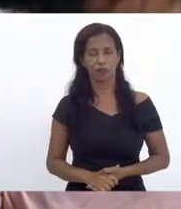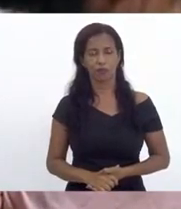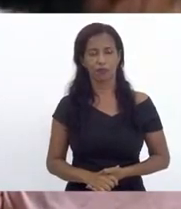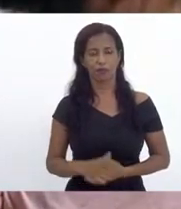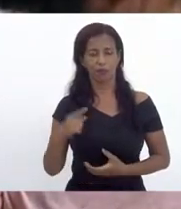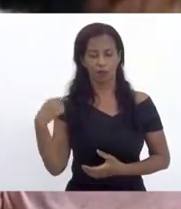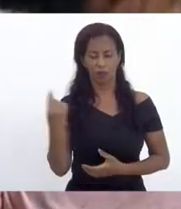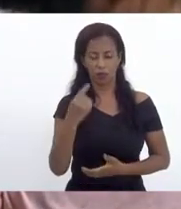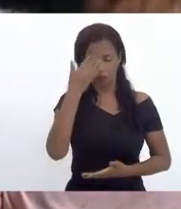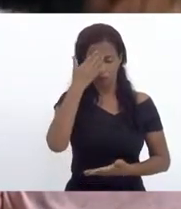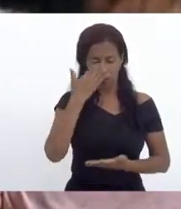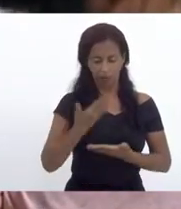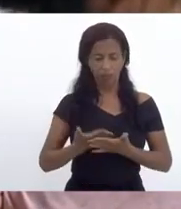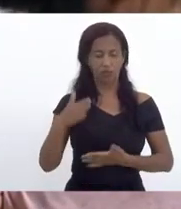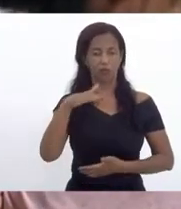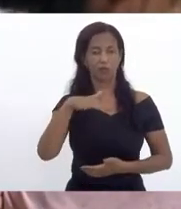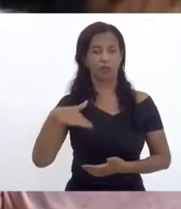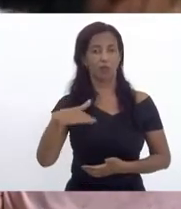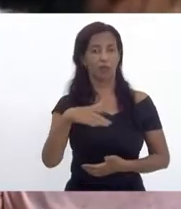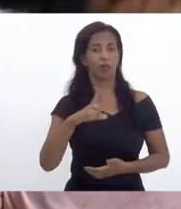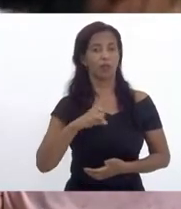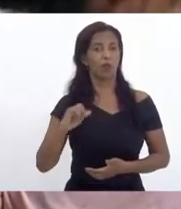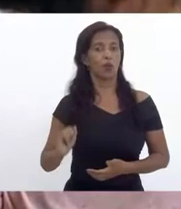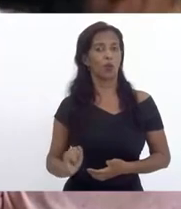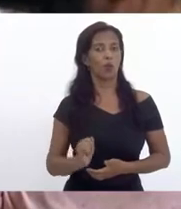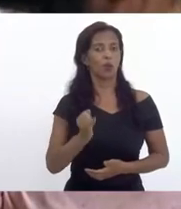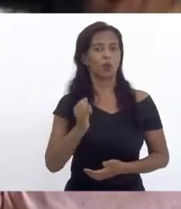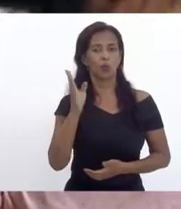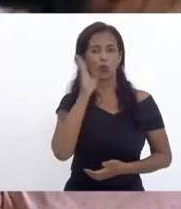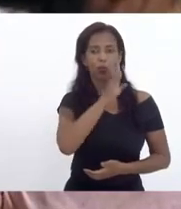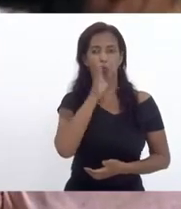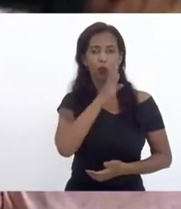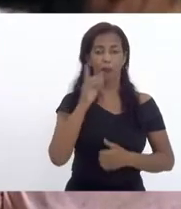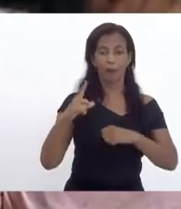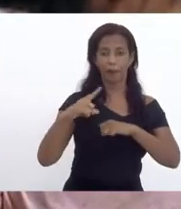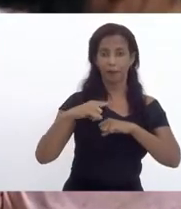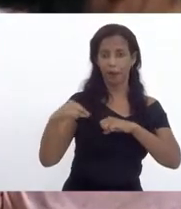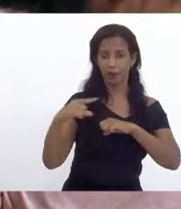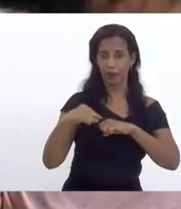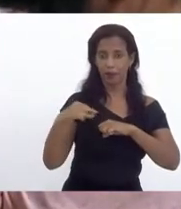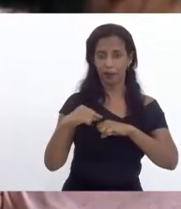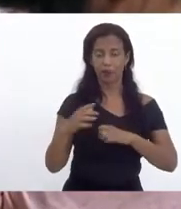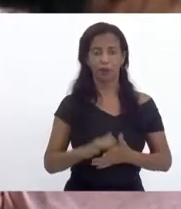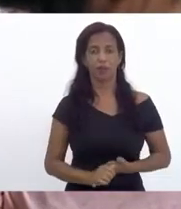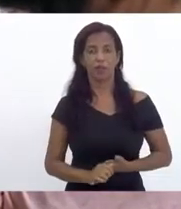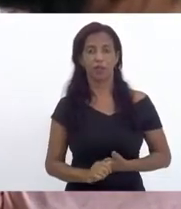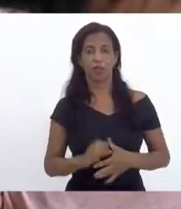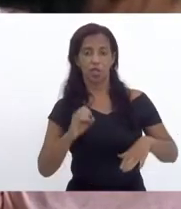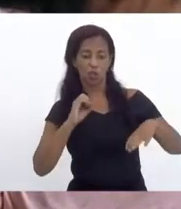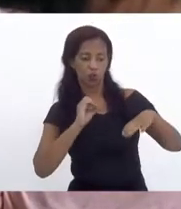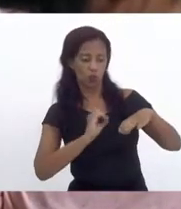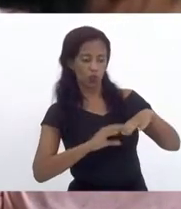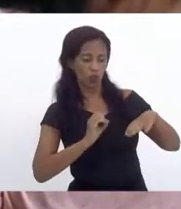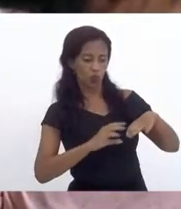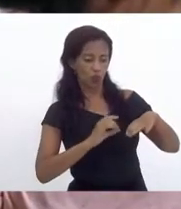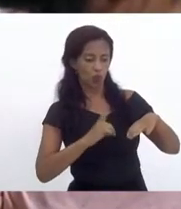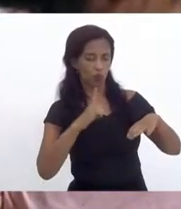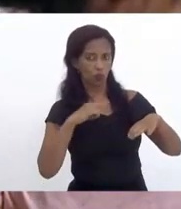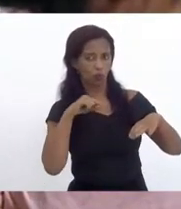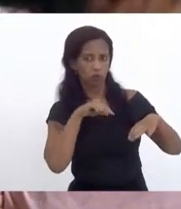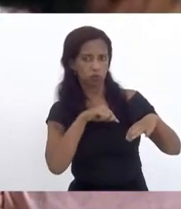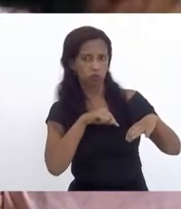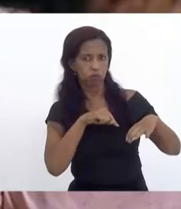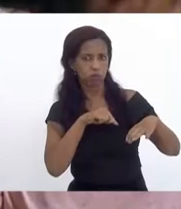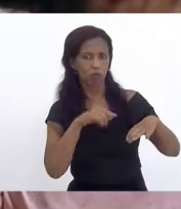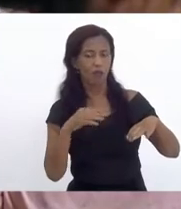Nós acreditamos que a região tem oportunidades aceleradas para o empreendedorismo e o fundo e a atuação bem assertiva dele